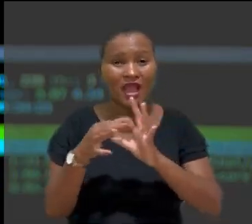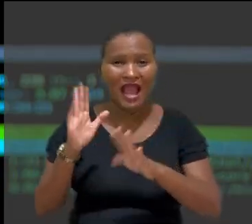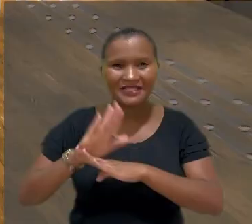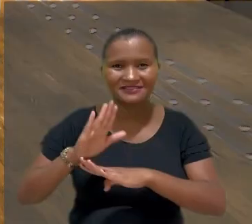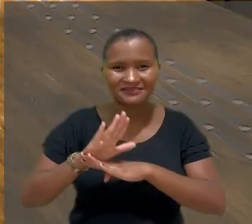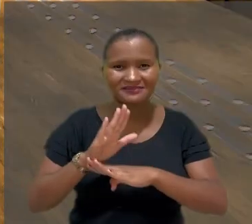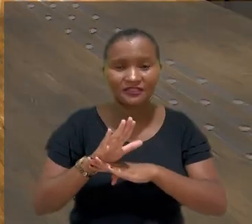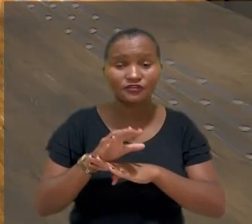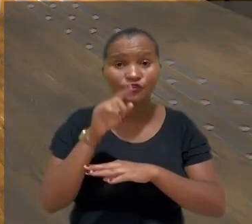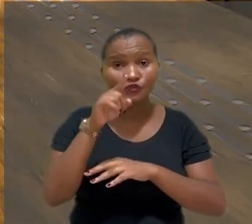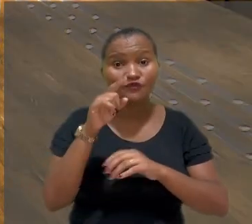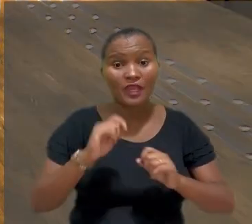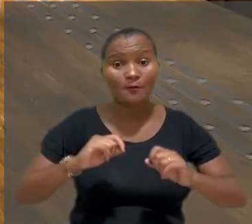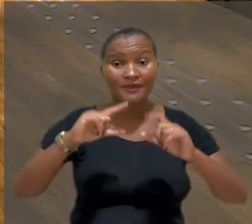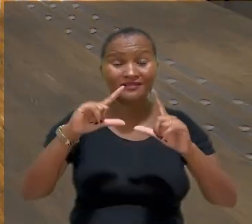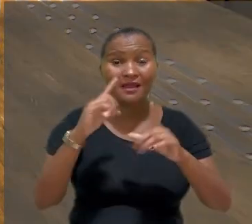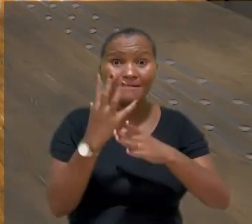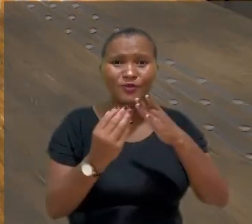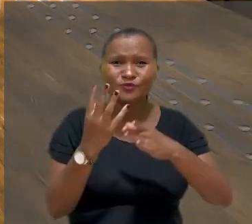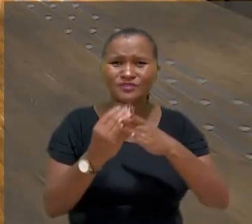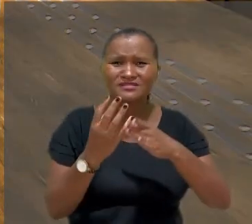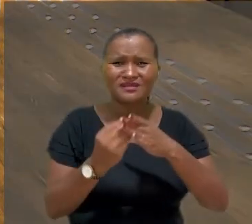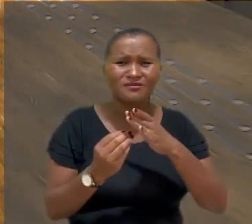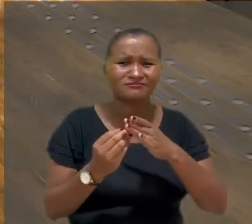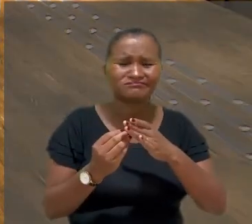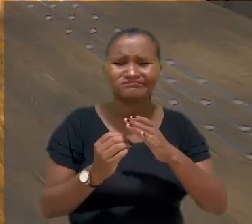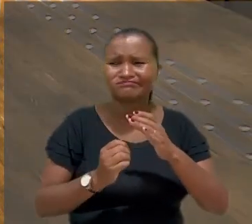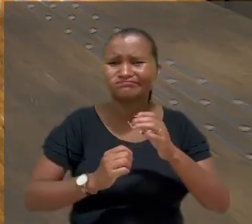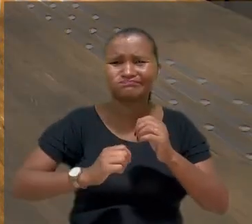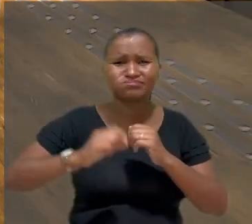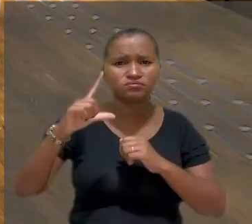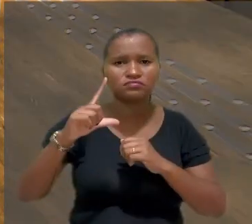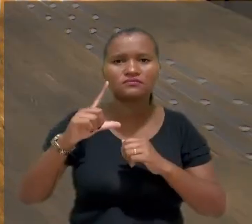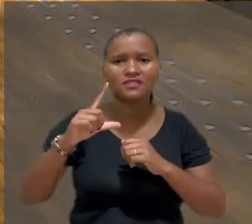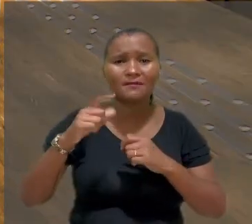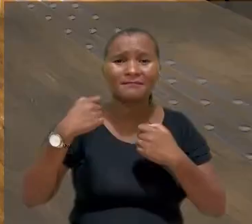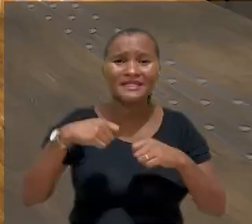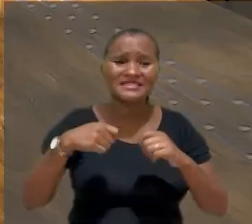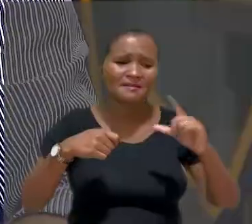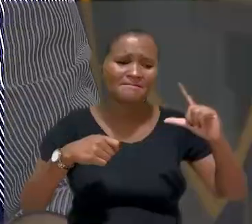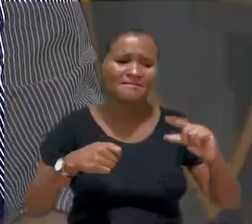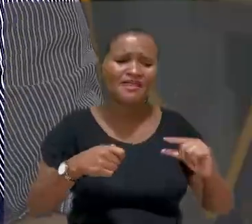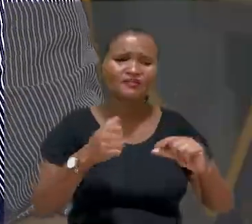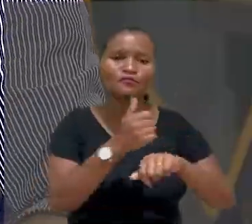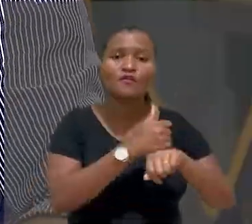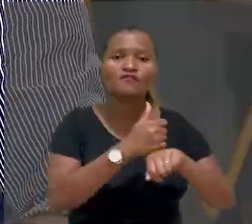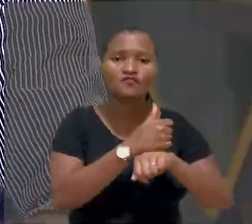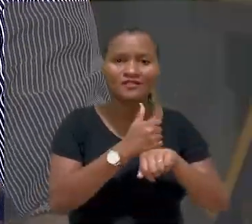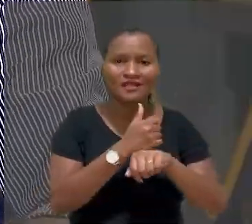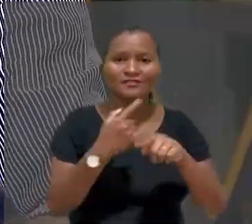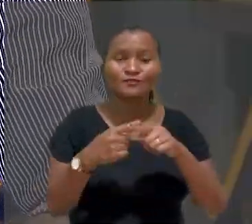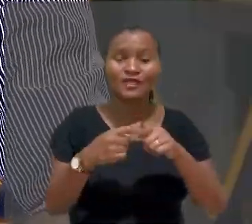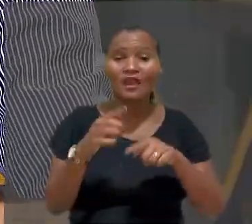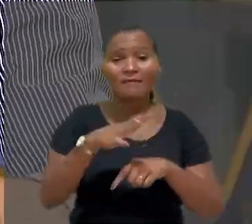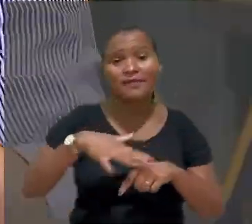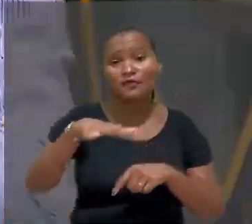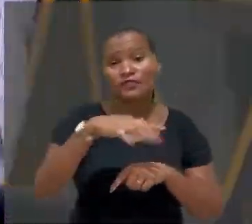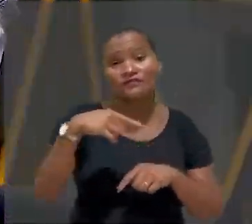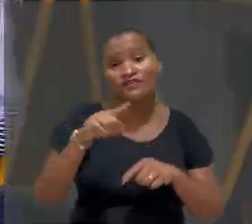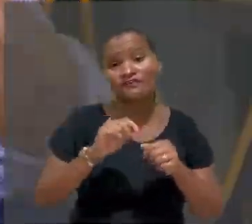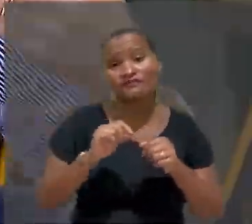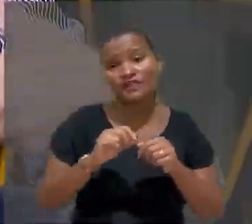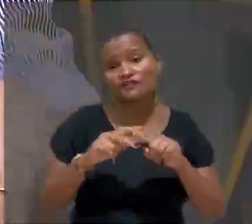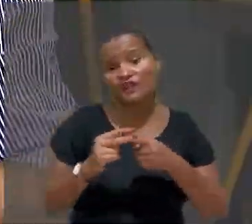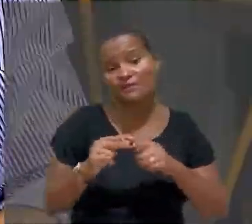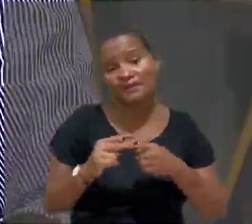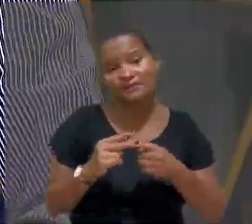desse contexto, desses assistentes, você vai aumentar a produtividade drasticamente dos profissionais. Você vai precisar de menos profissionais. Por quê? Porque